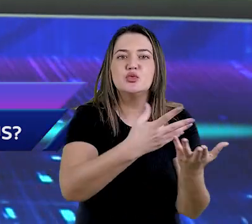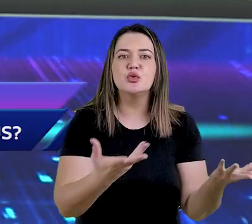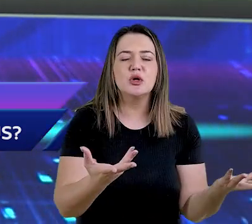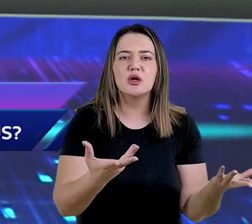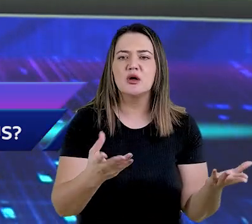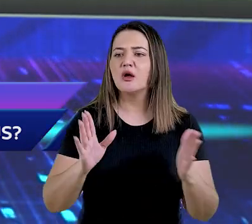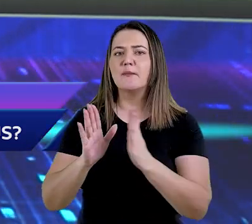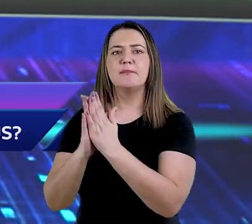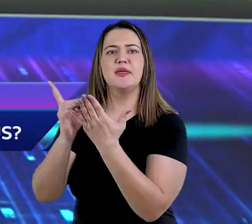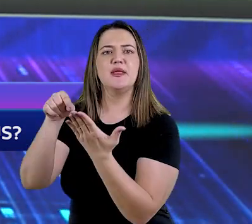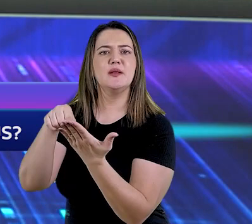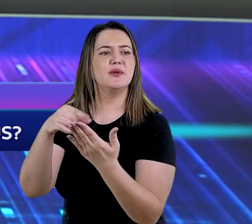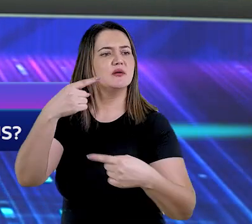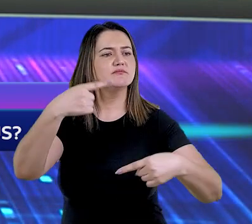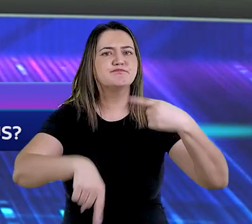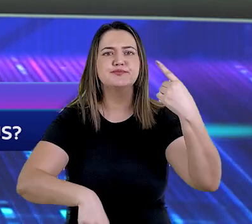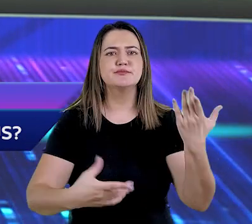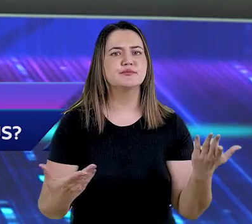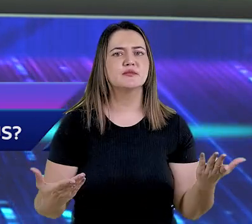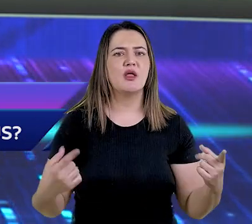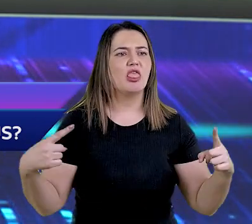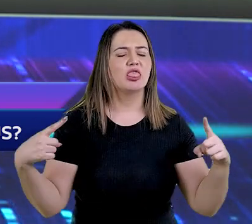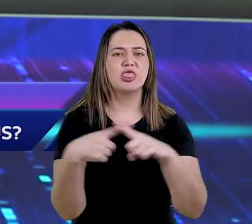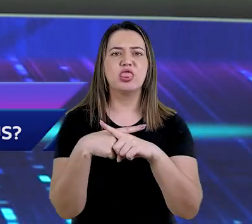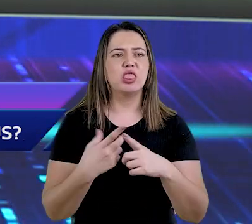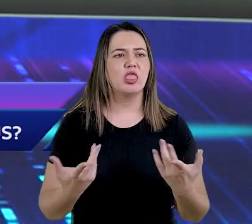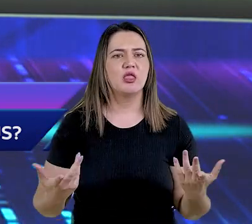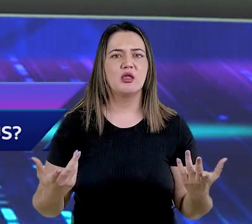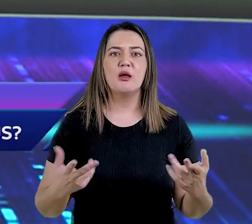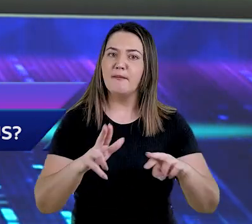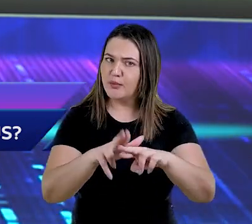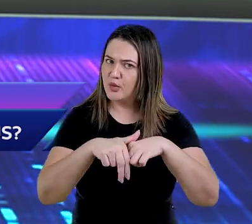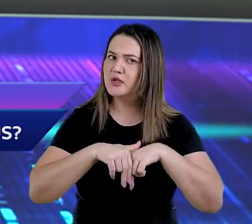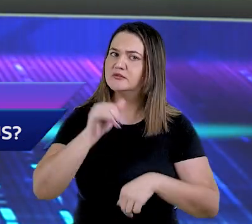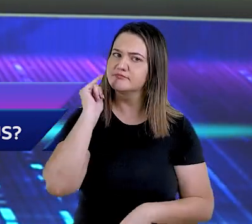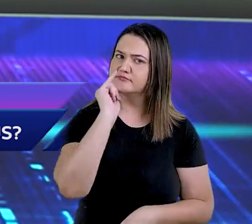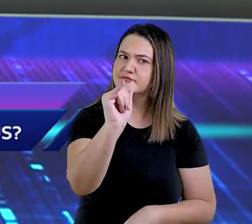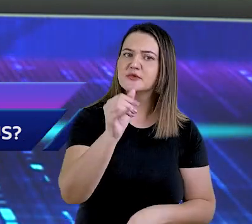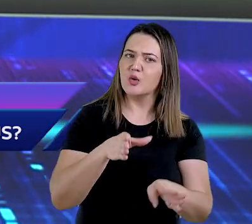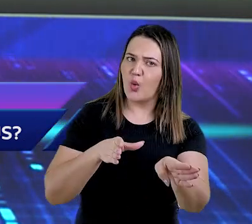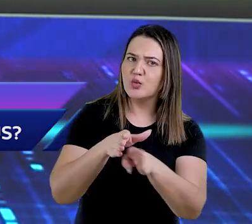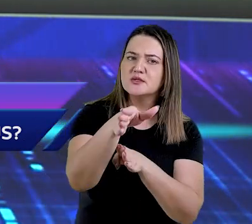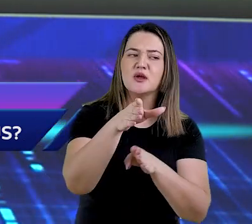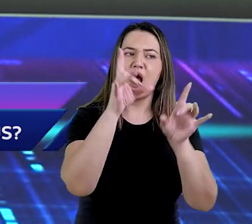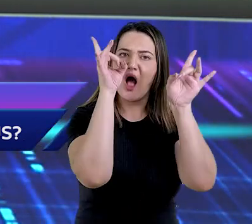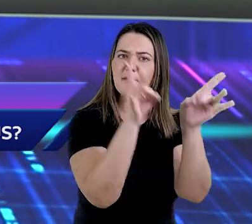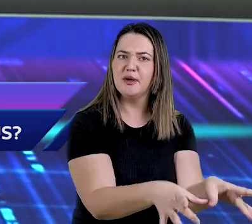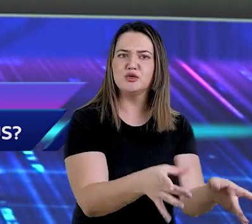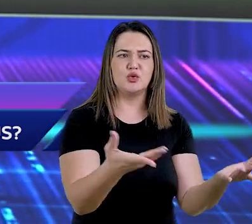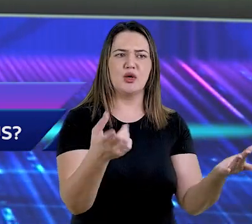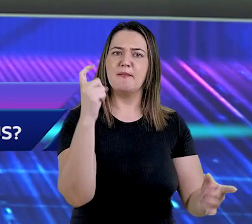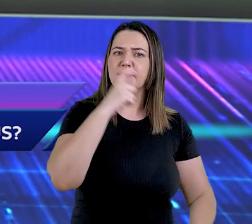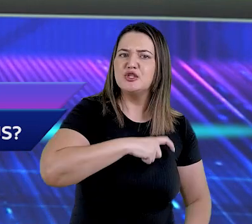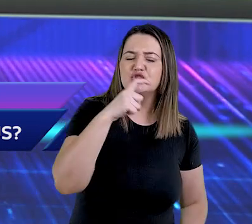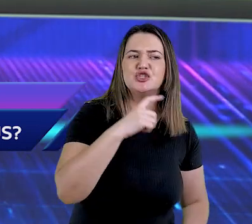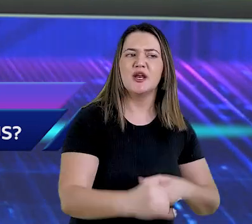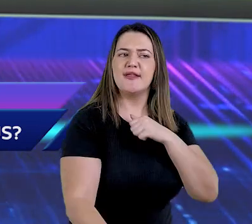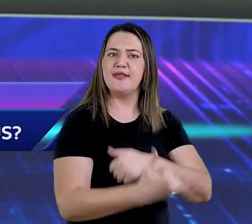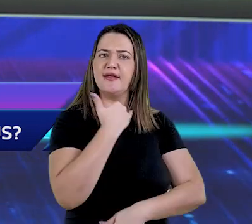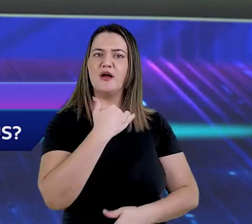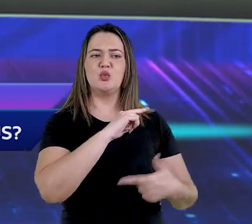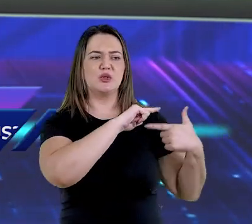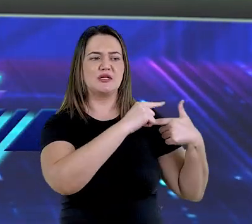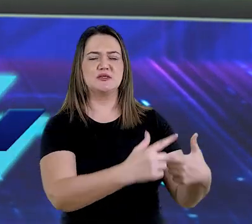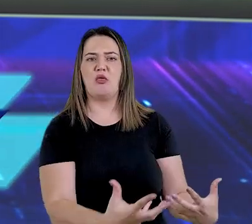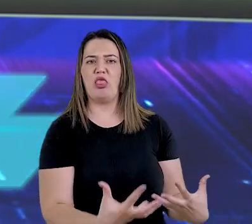Deus coloca diante dos nossos olhos a verdade. Então, abandone o engano, abandone a mentira, abandone a iniquidade. Porque